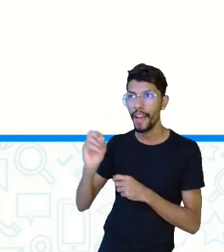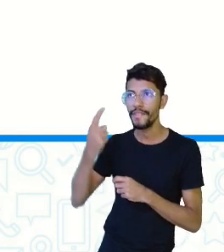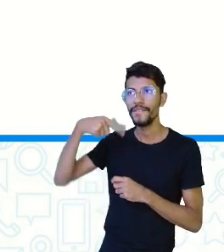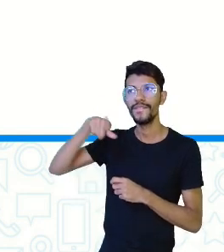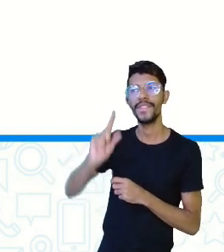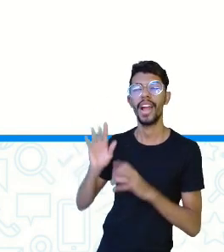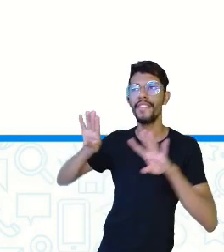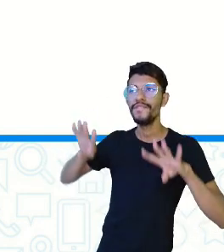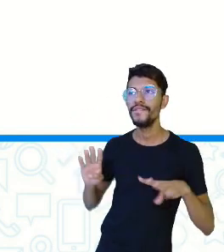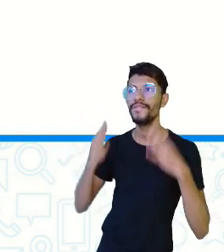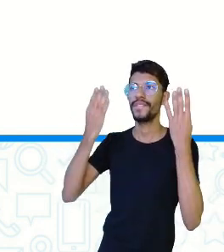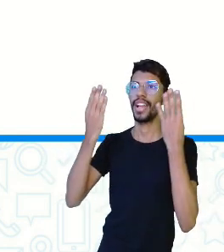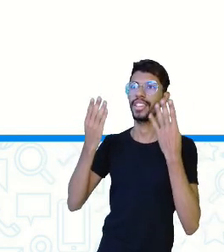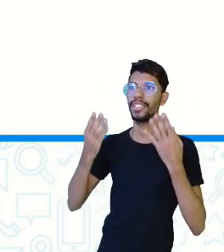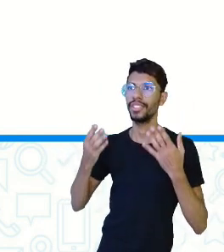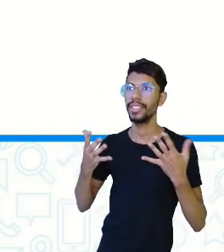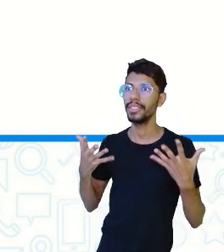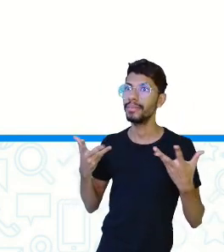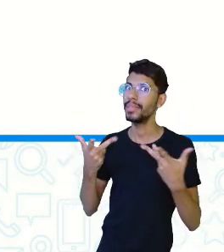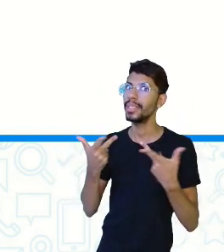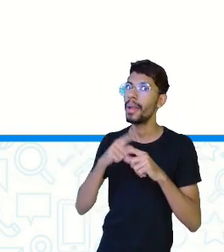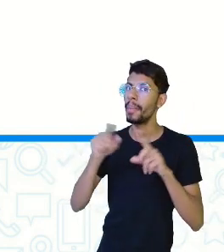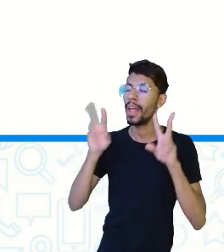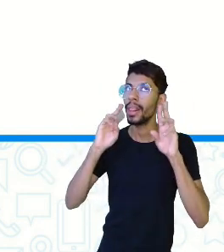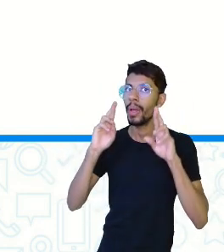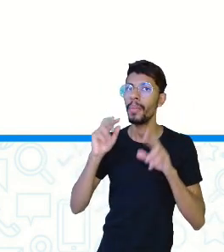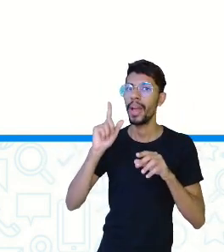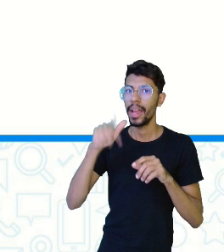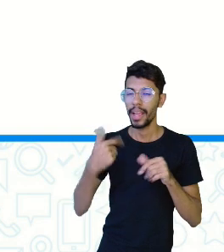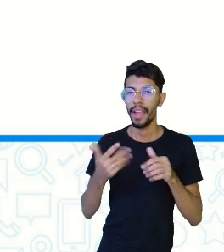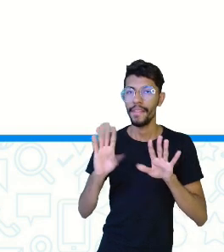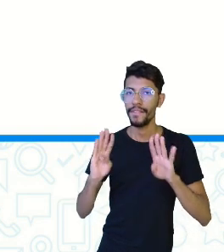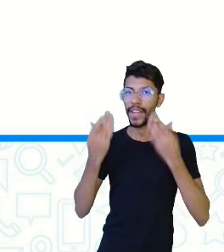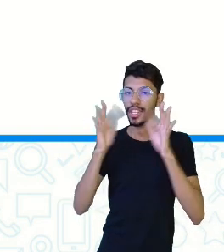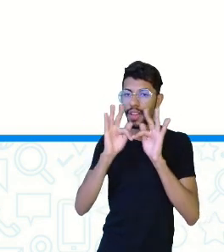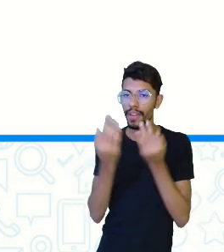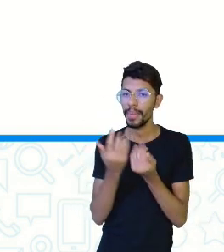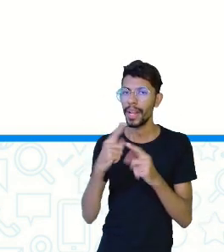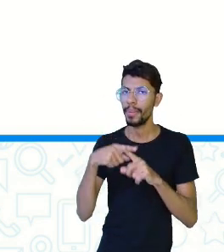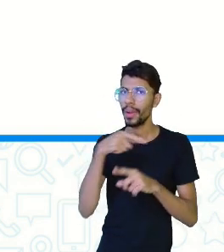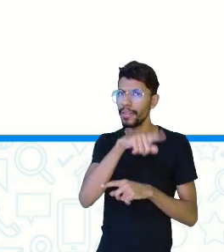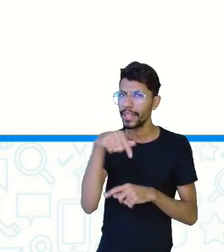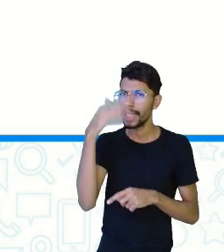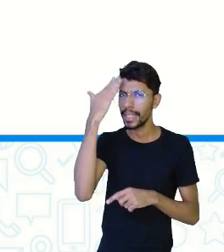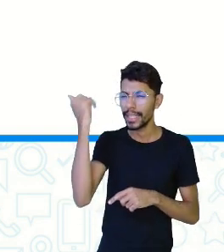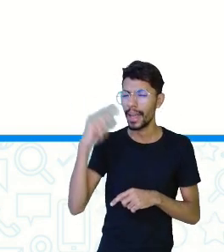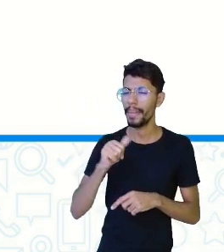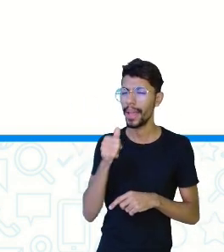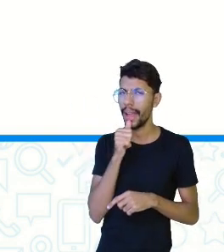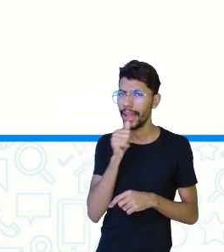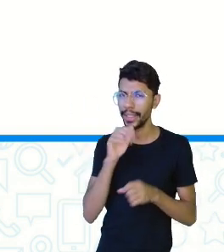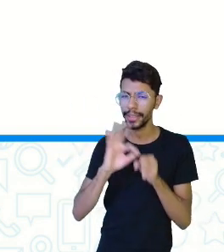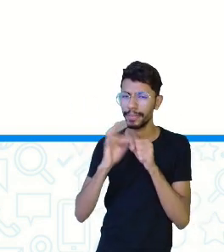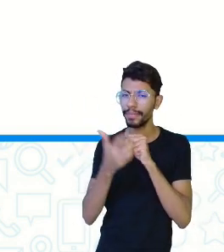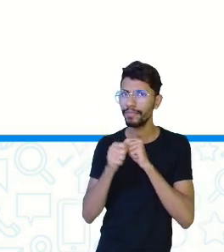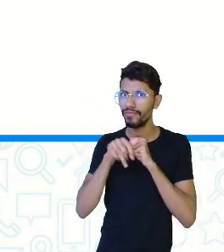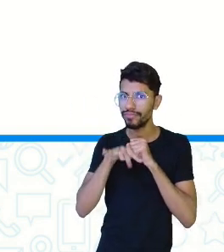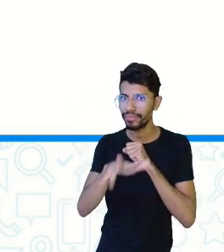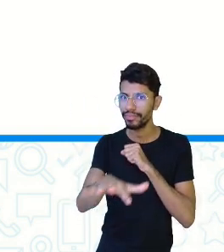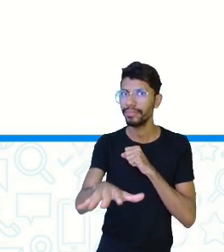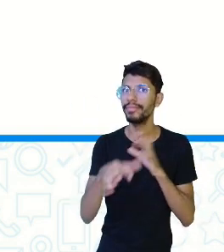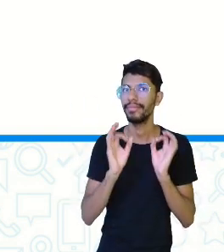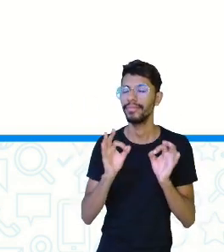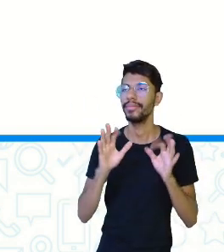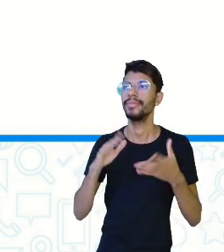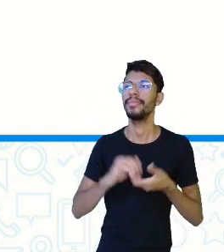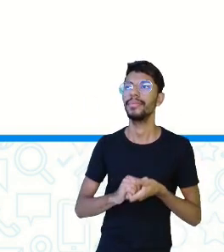festa em família, porque vocês sabem que ainda estamos numa pandemia, não é? Com todos os cuidados. Ele vai a uma festa e não